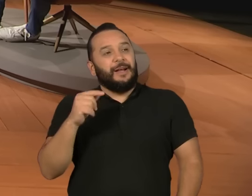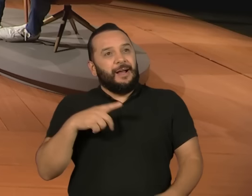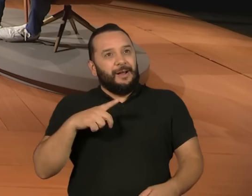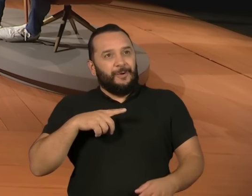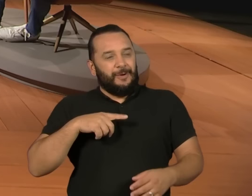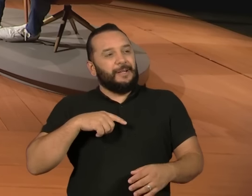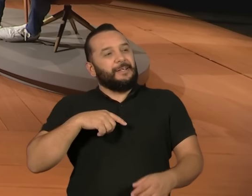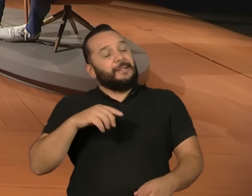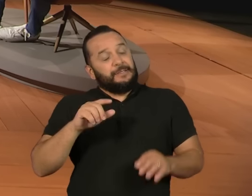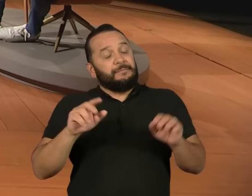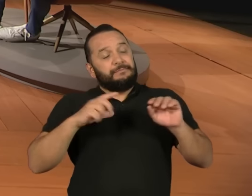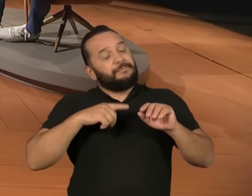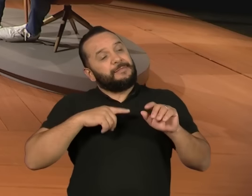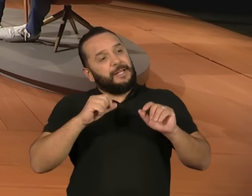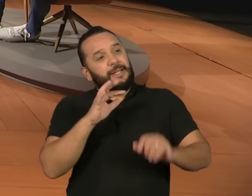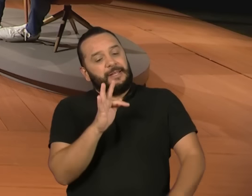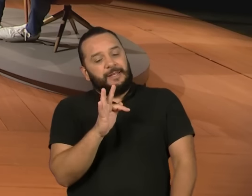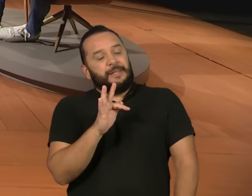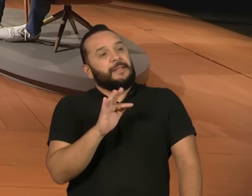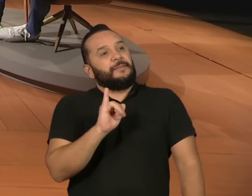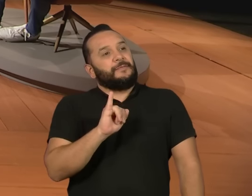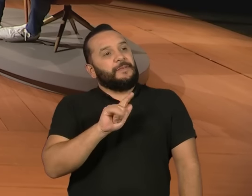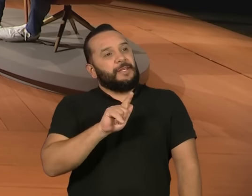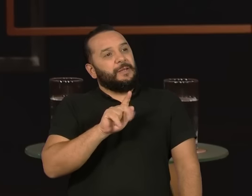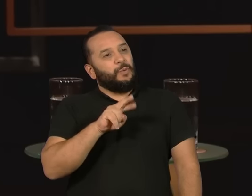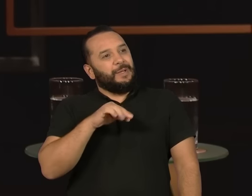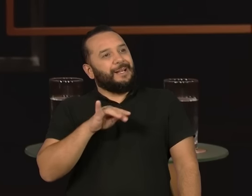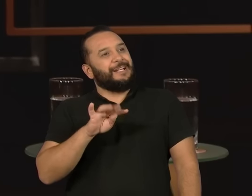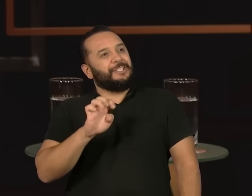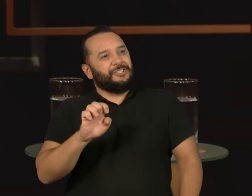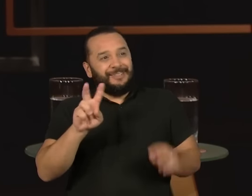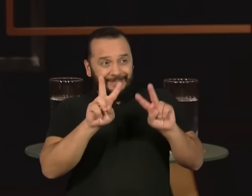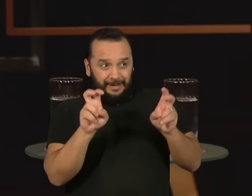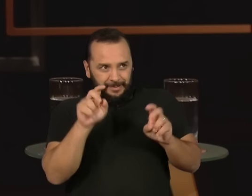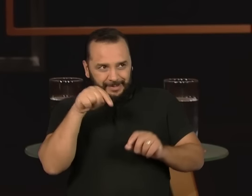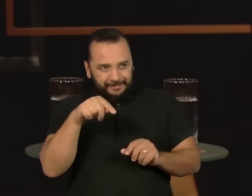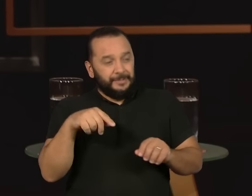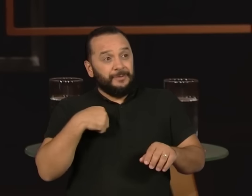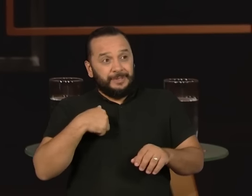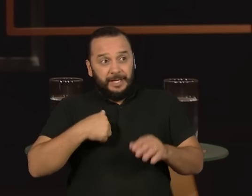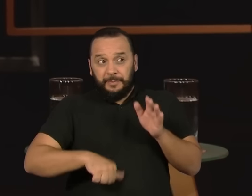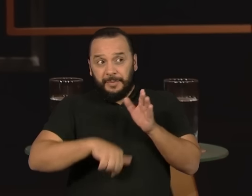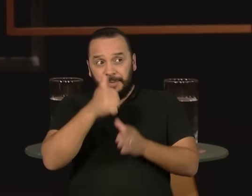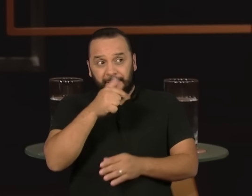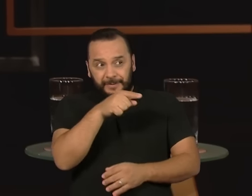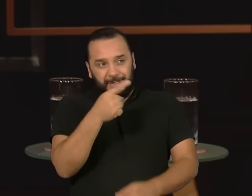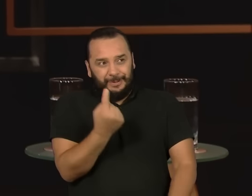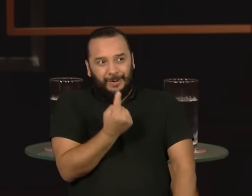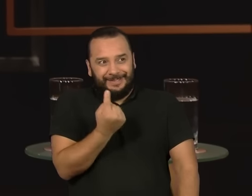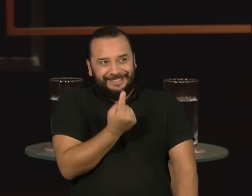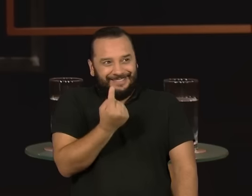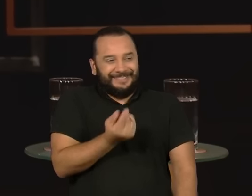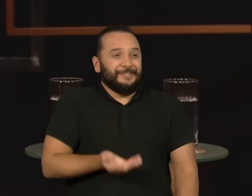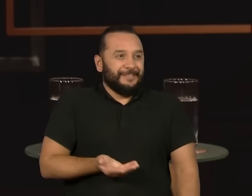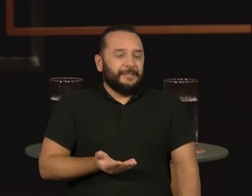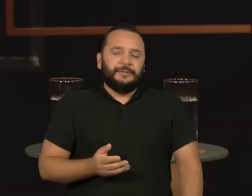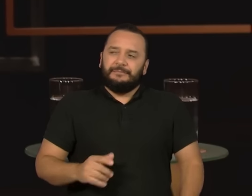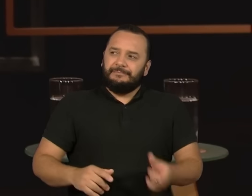agora, em que pela primeira vez você está em cena sozinho, né? Aí tem uma coisa, muita gente sonha em